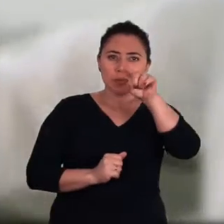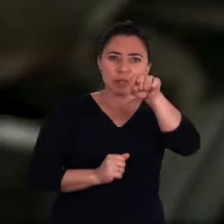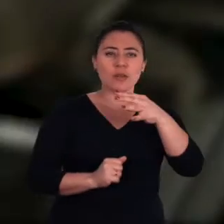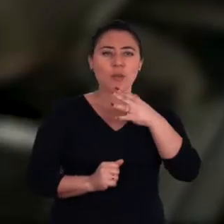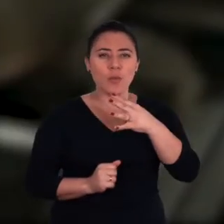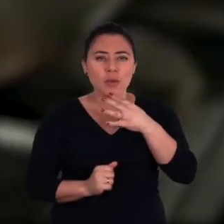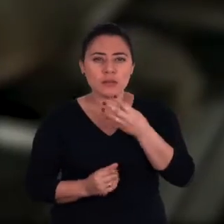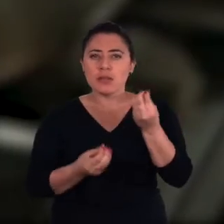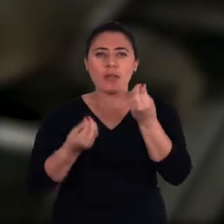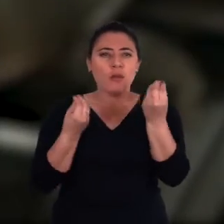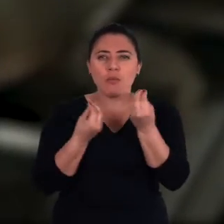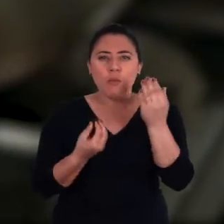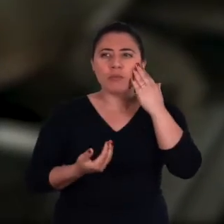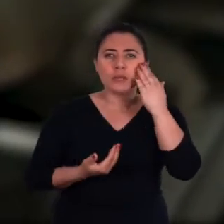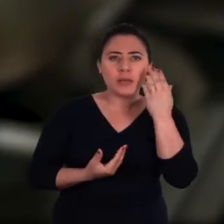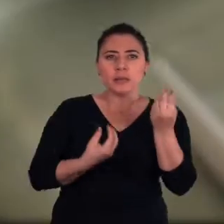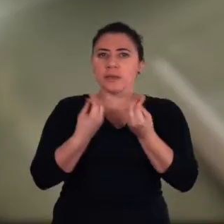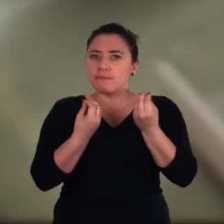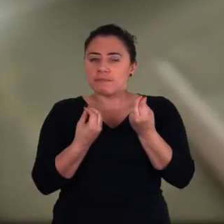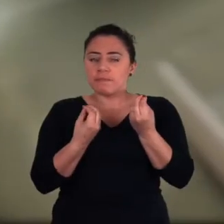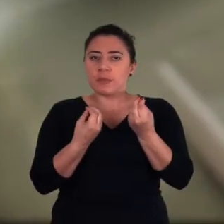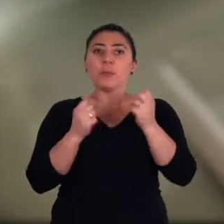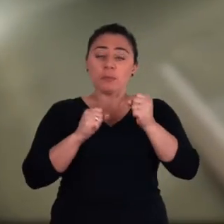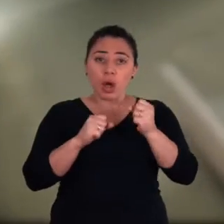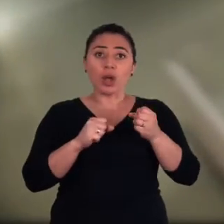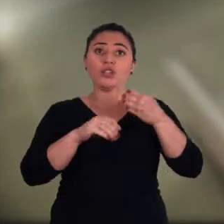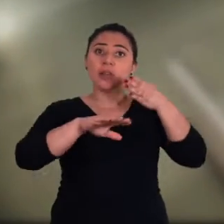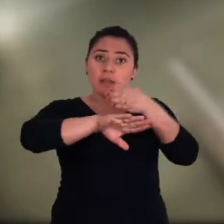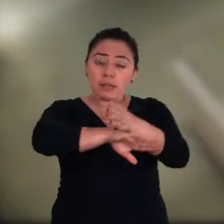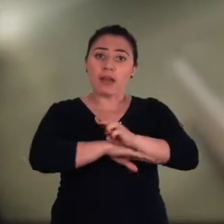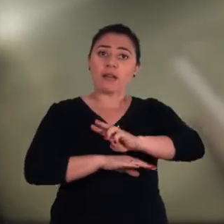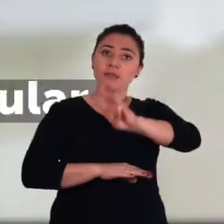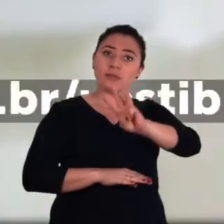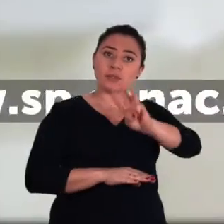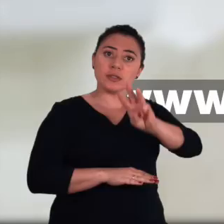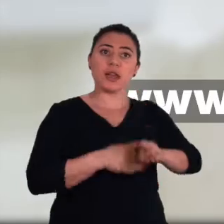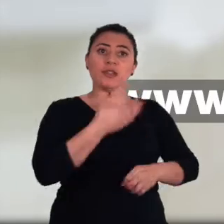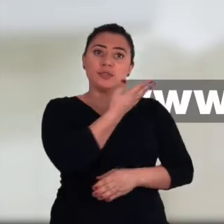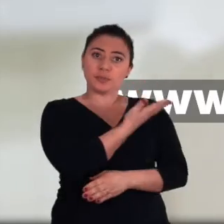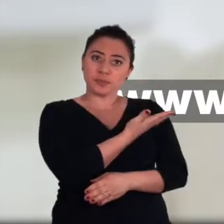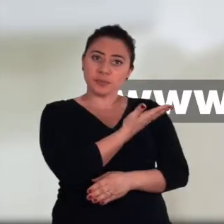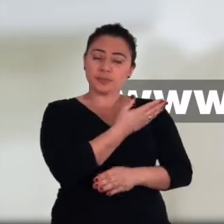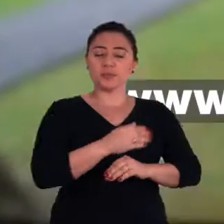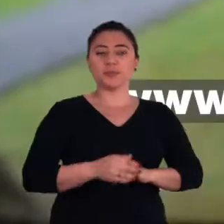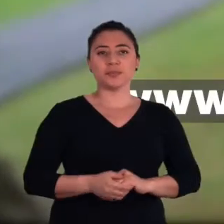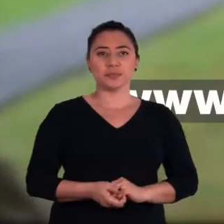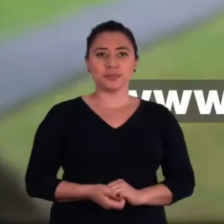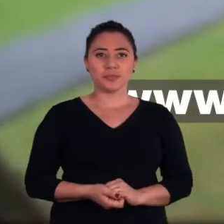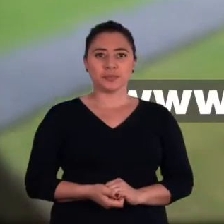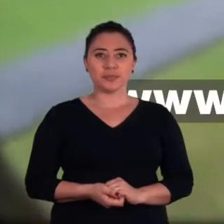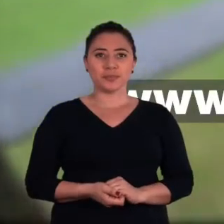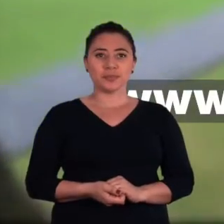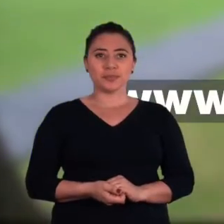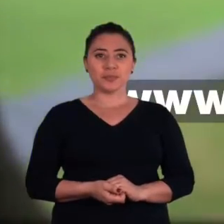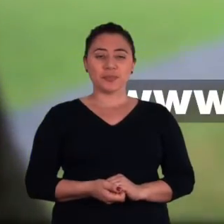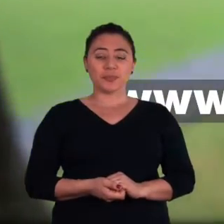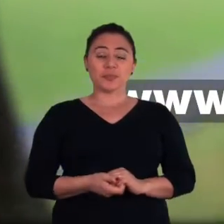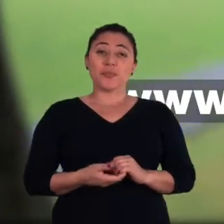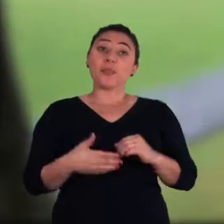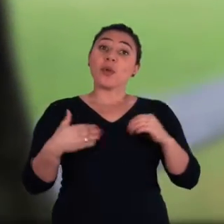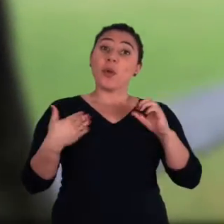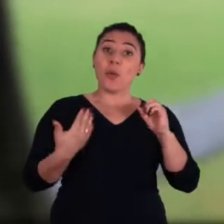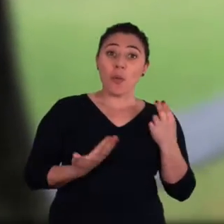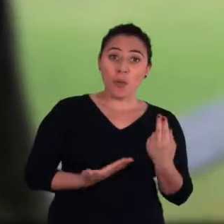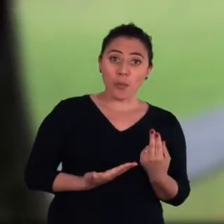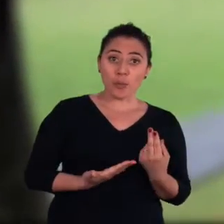conhecer esses programas de bolsas de estudo, você pode acessar o nosso site, que é o www.sp.senac